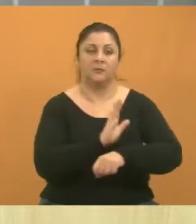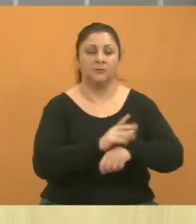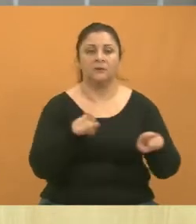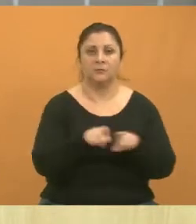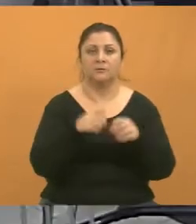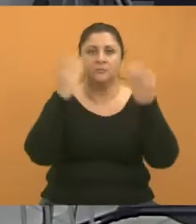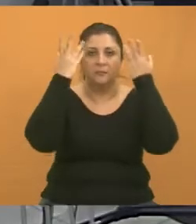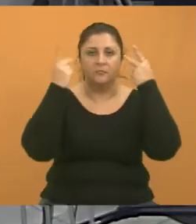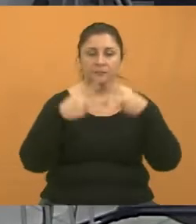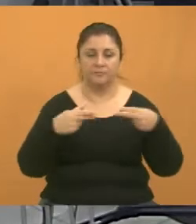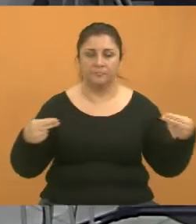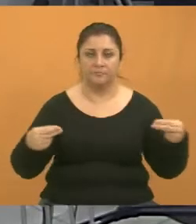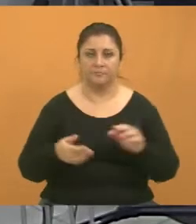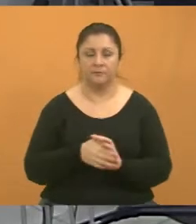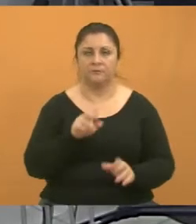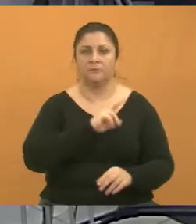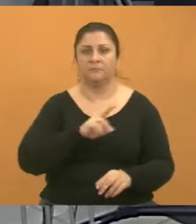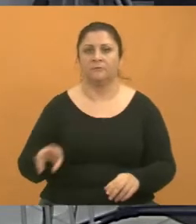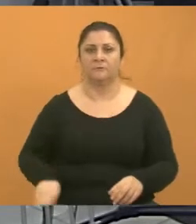Amizade.